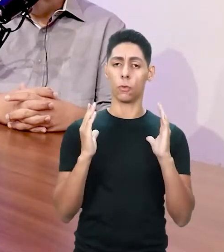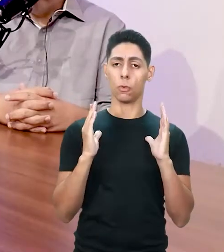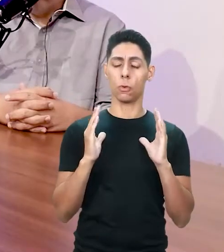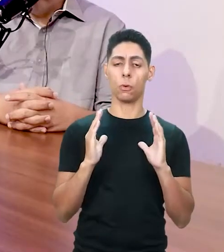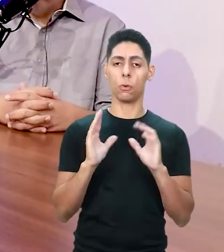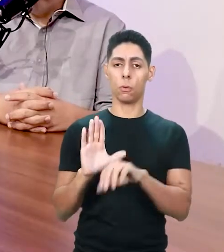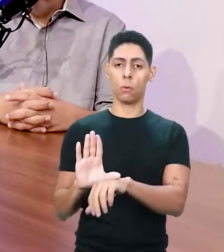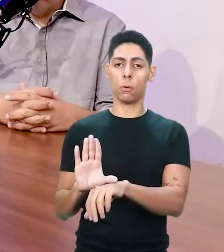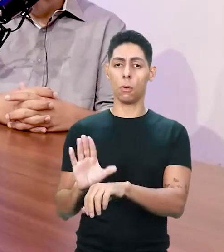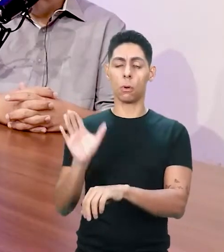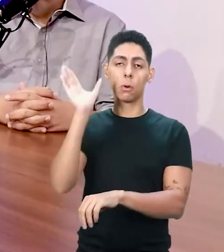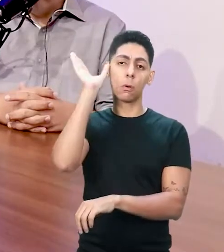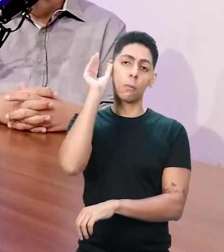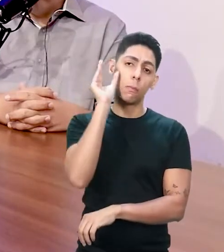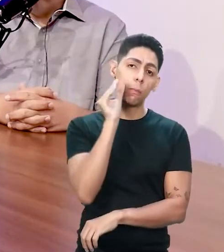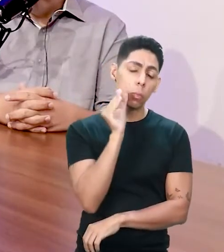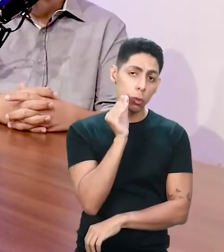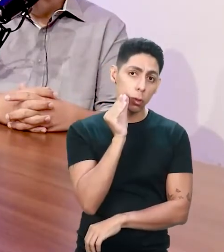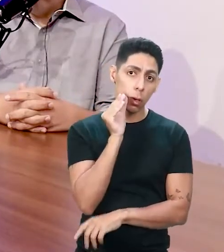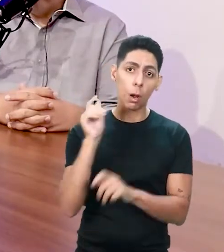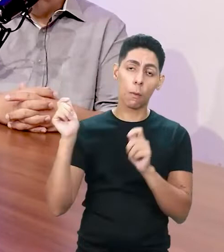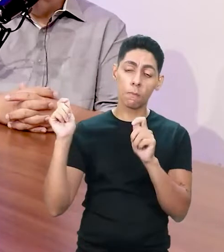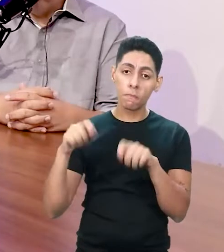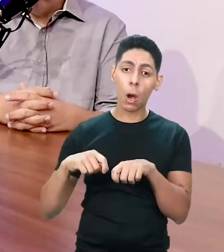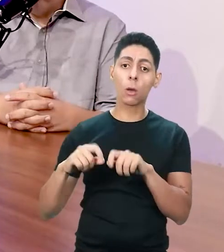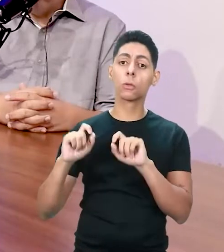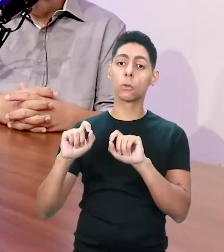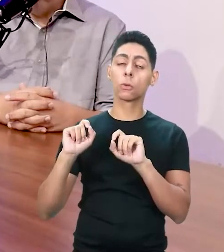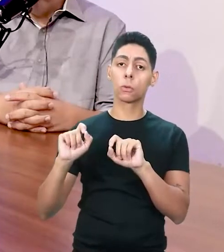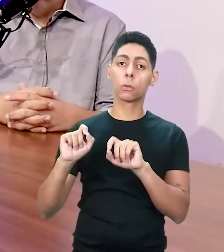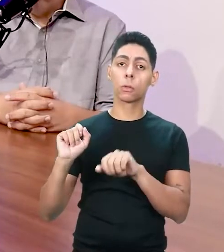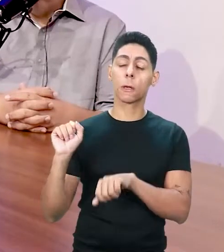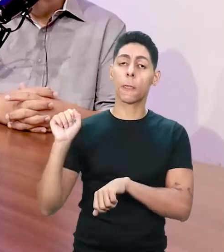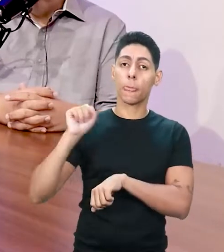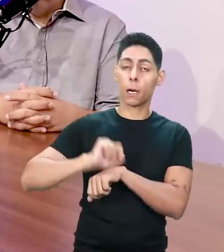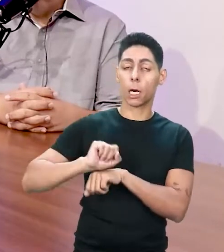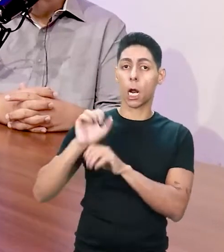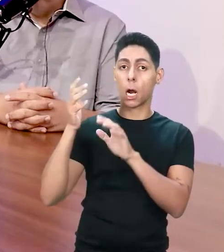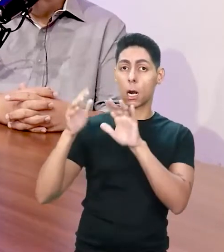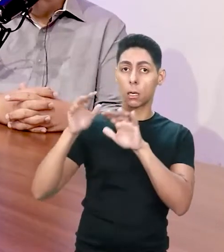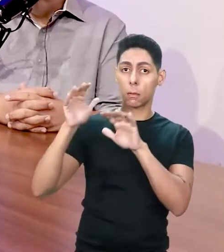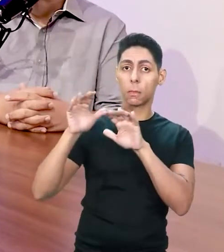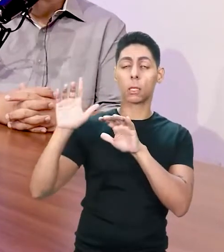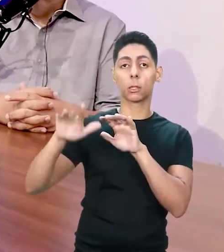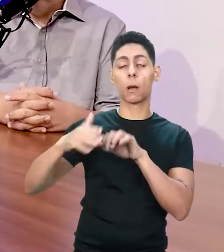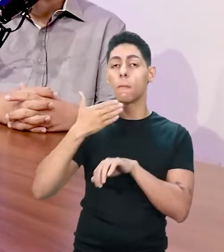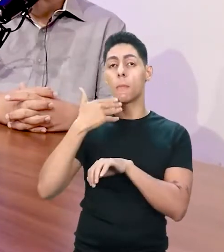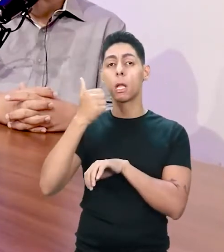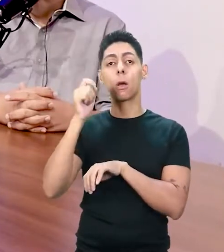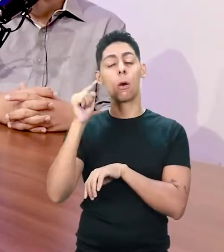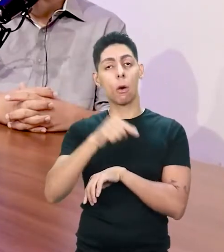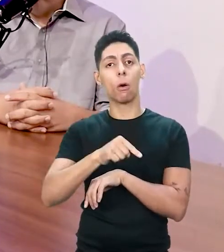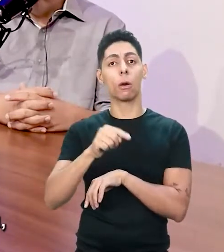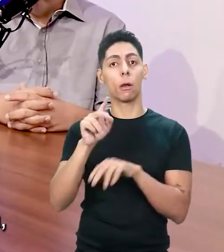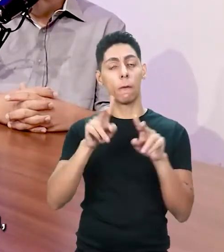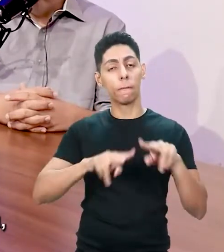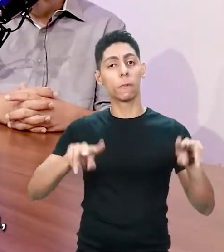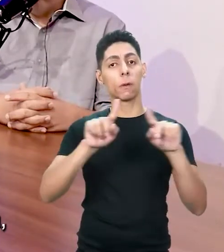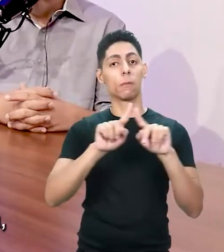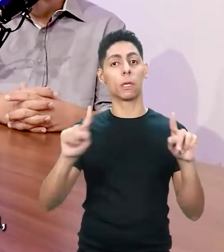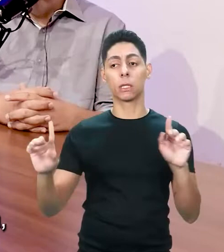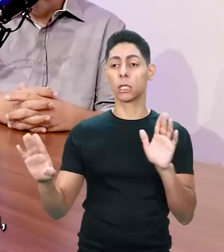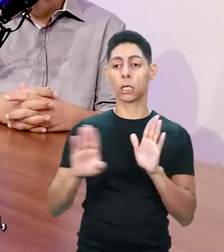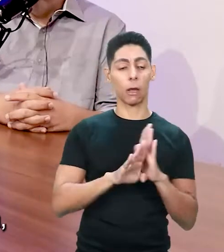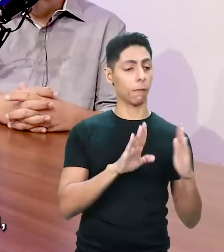na região da face, eu consigo parar o meu nistagma, a tremedeira do olho, já melhora um pouquinho a visão. Só que ela dizia, você chegava